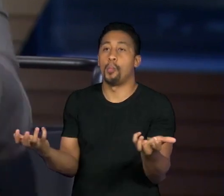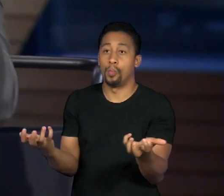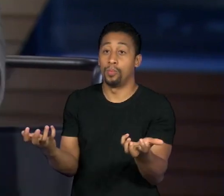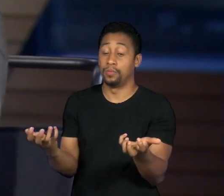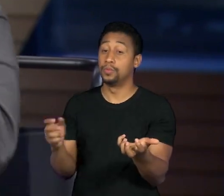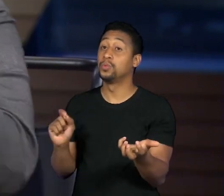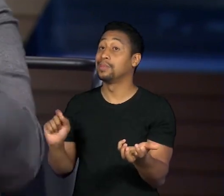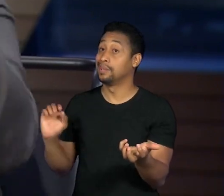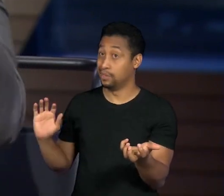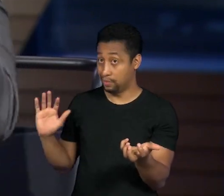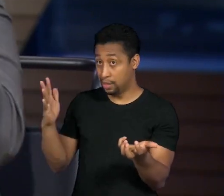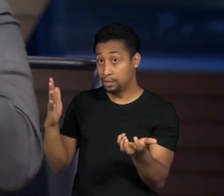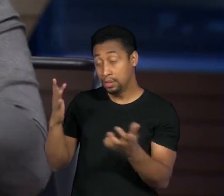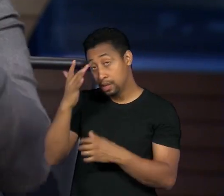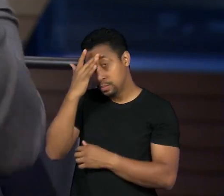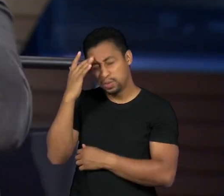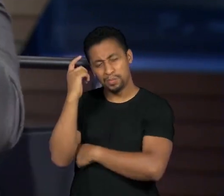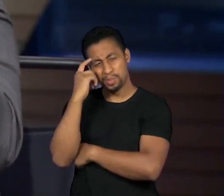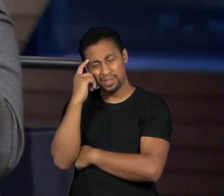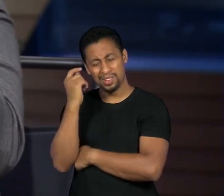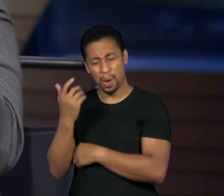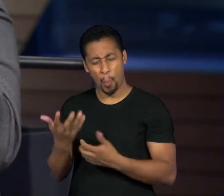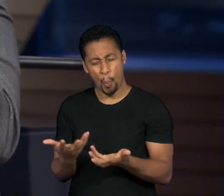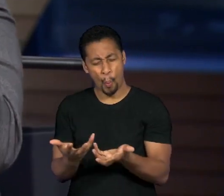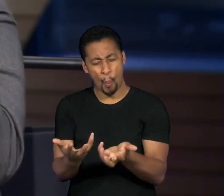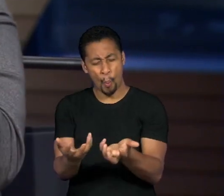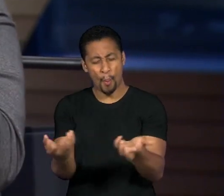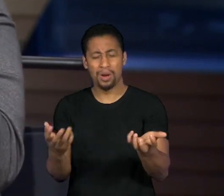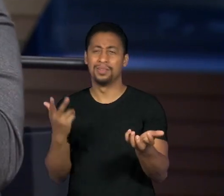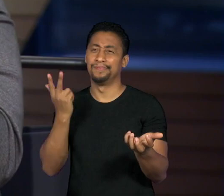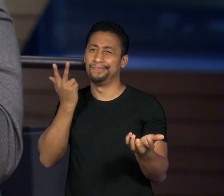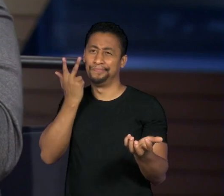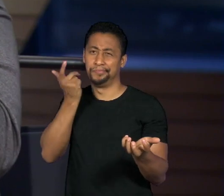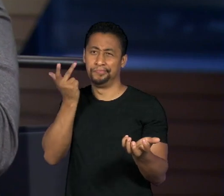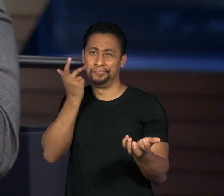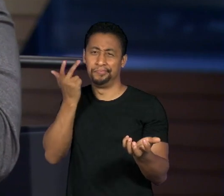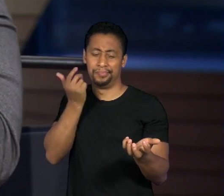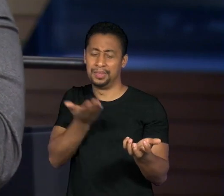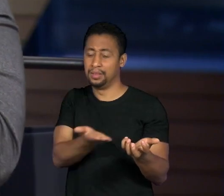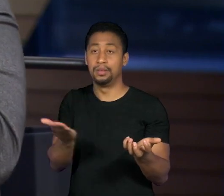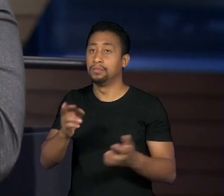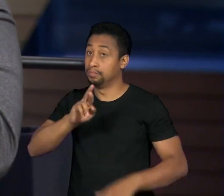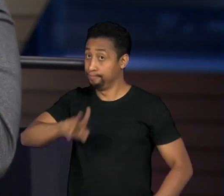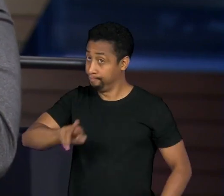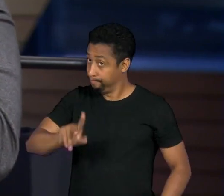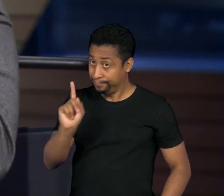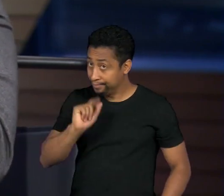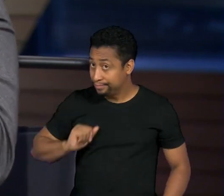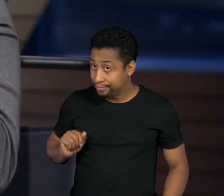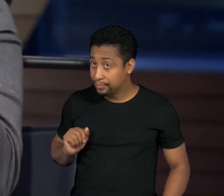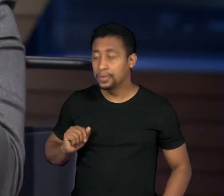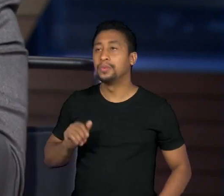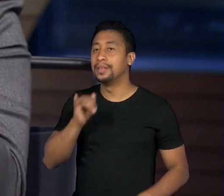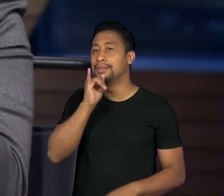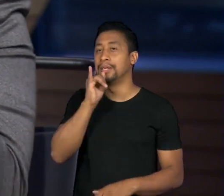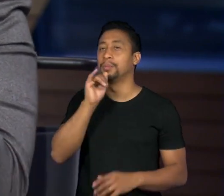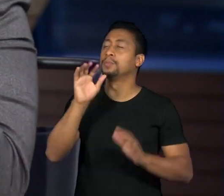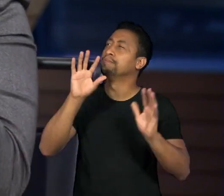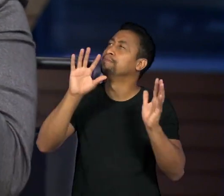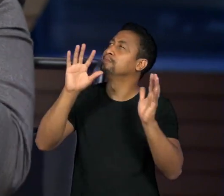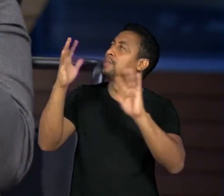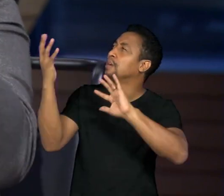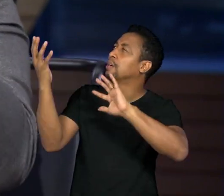para o senso comum a ideia de que isso é um fenômeno natural, quando na verdade não é. Quando eu falo, as mudanças climáticas,